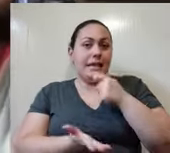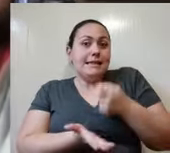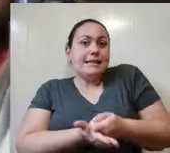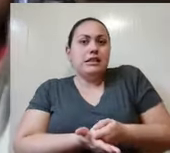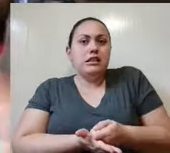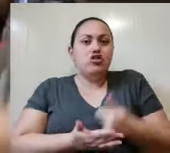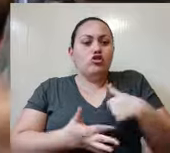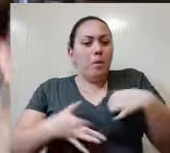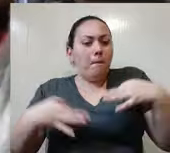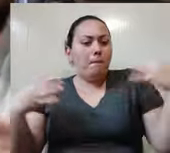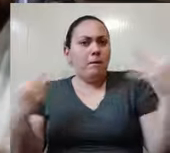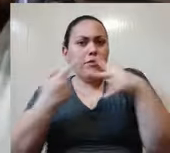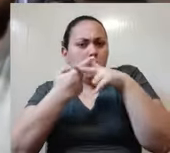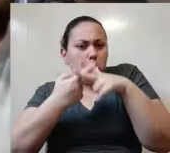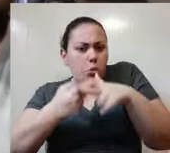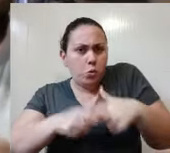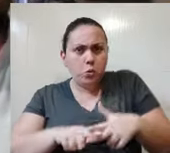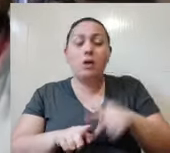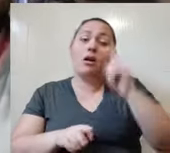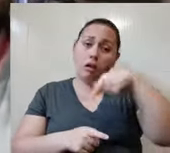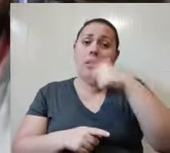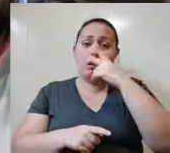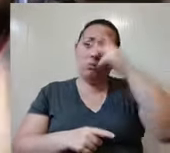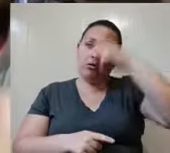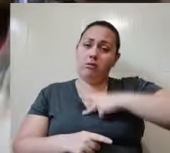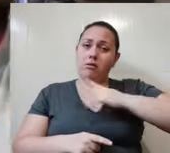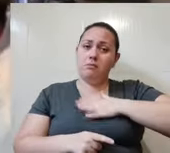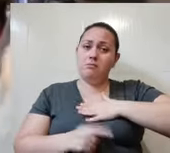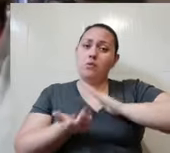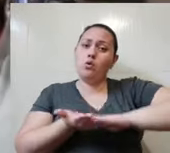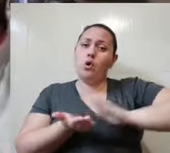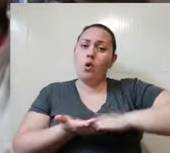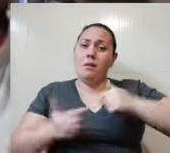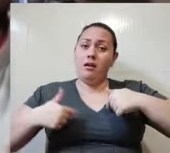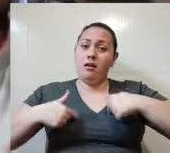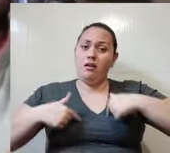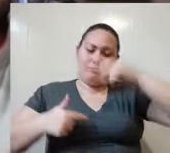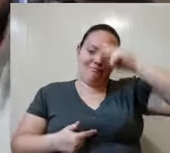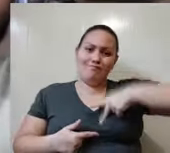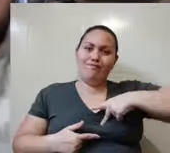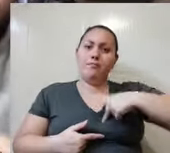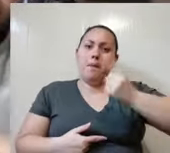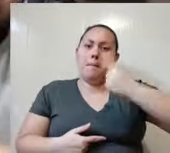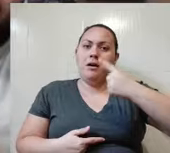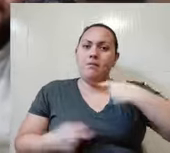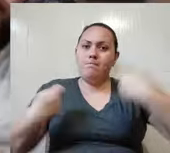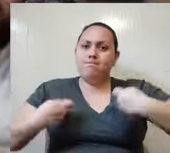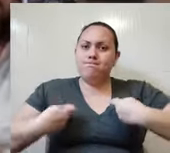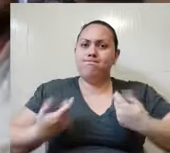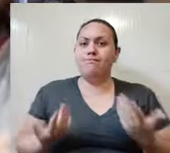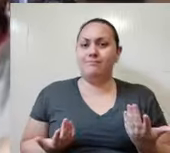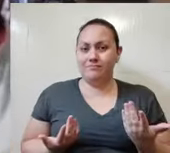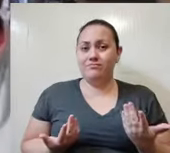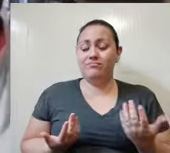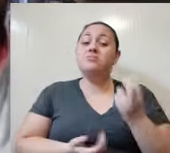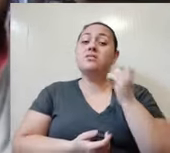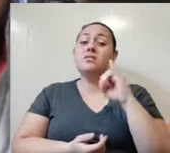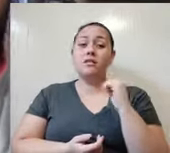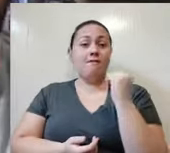também seja, de certa forma, uma cobrança para consigo mesmo. E, querendo ou não, quando a